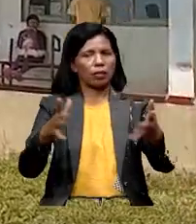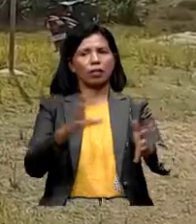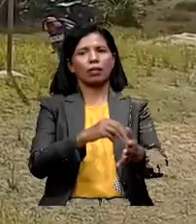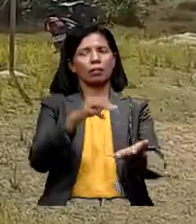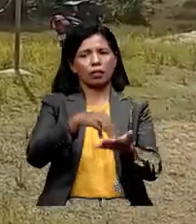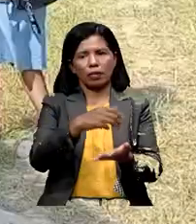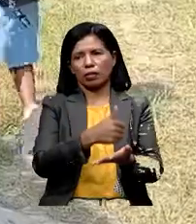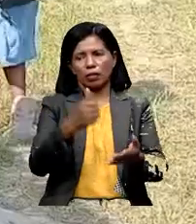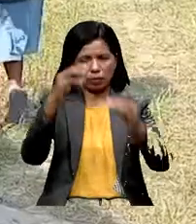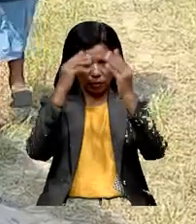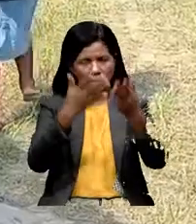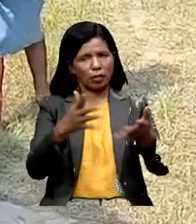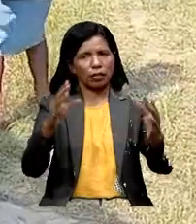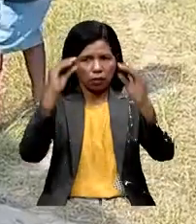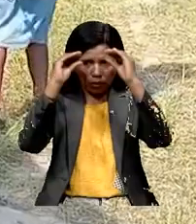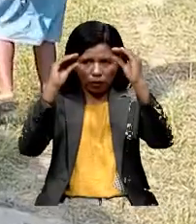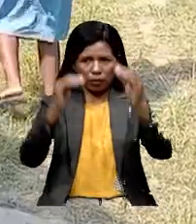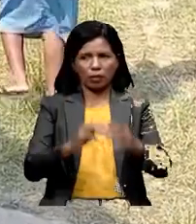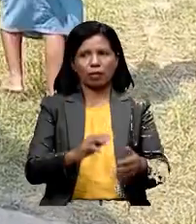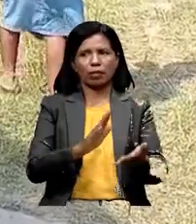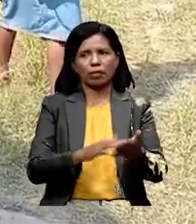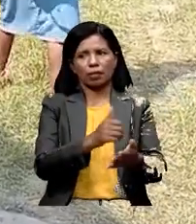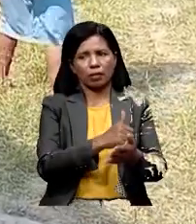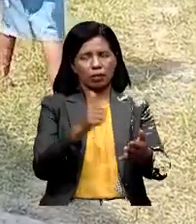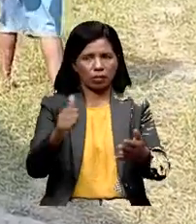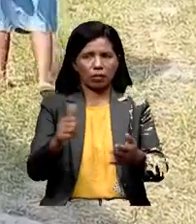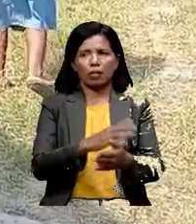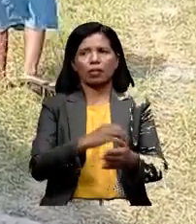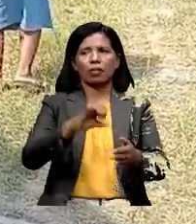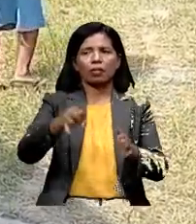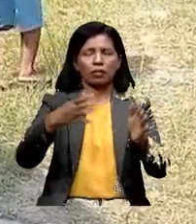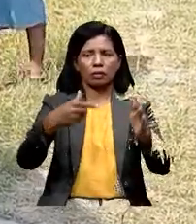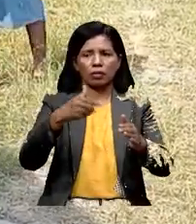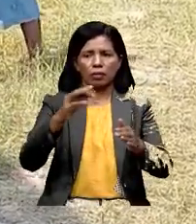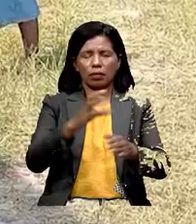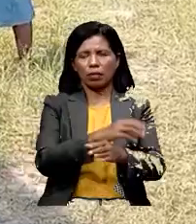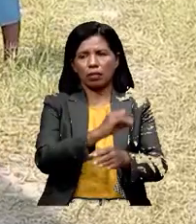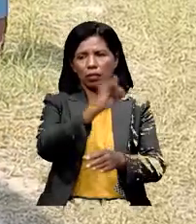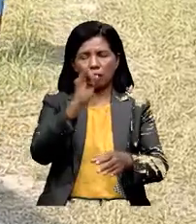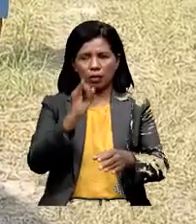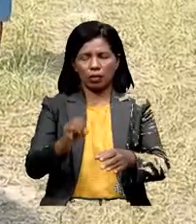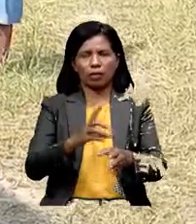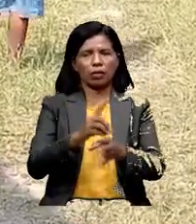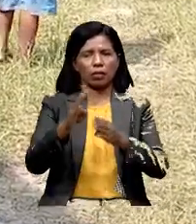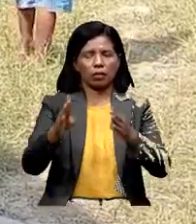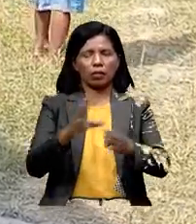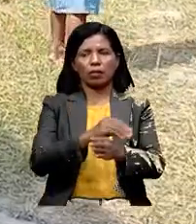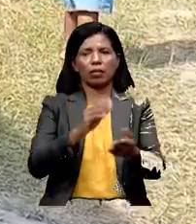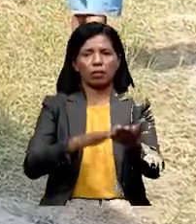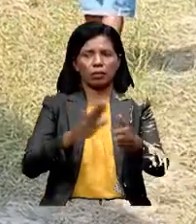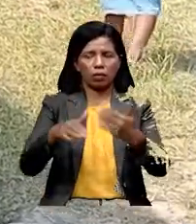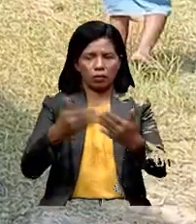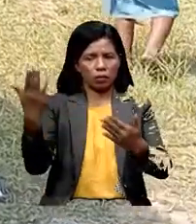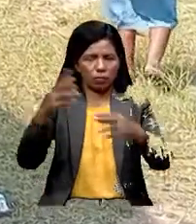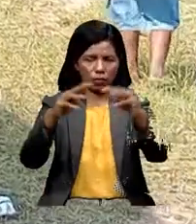balung profesor la iha atu hanorin. Escola balung ne bemak durante ne jornalista jemen halo entrevista ho diretor no koordinator escola Sira ia